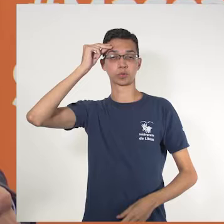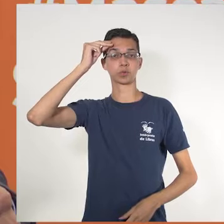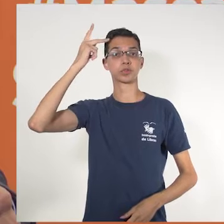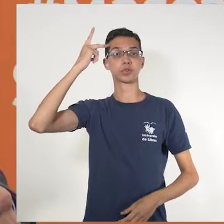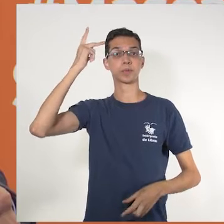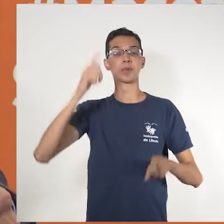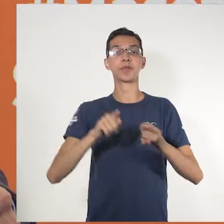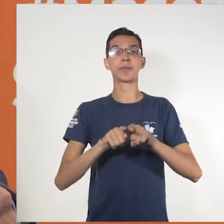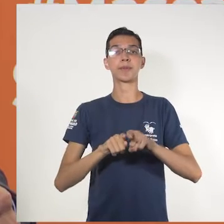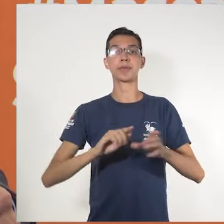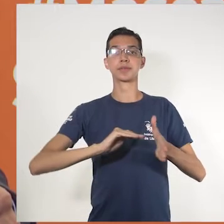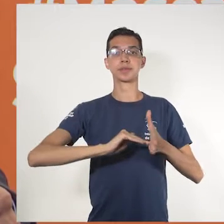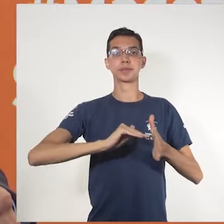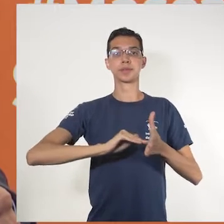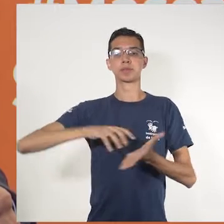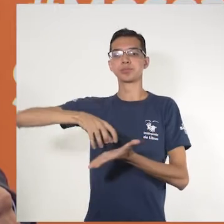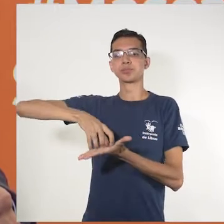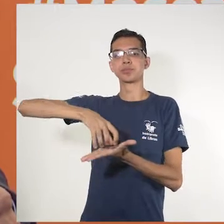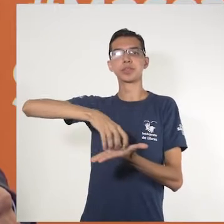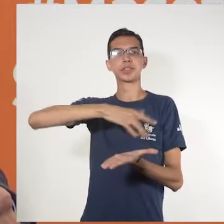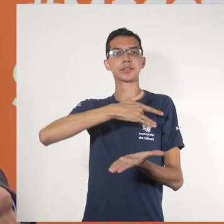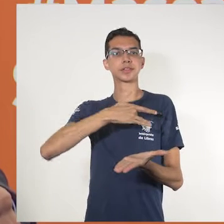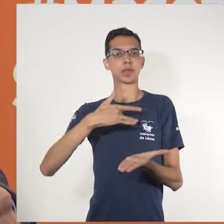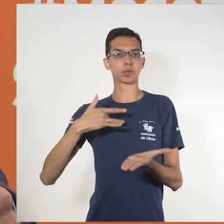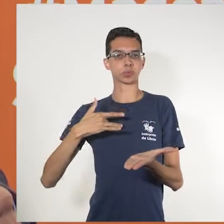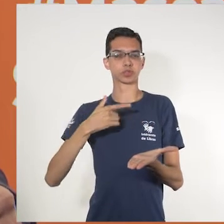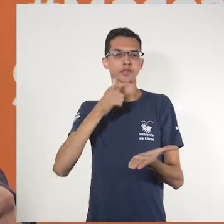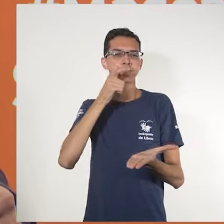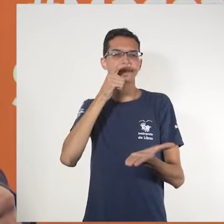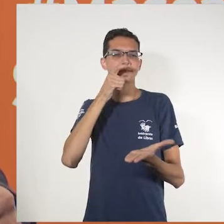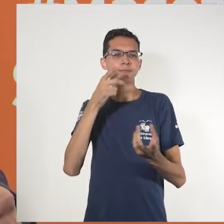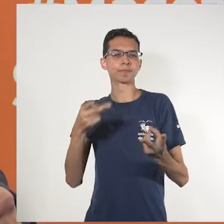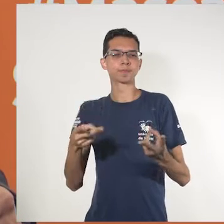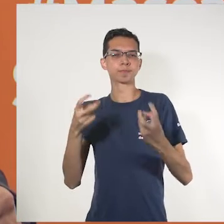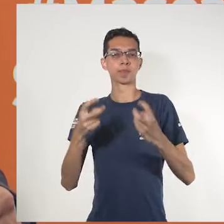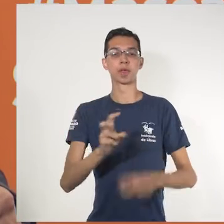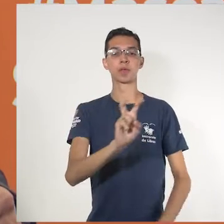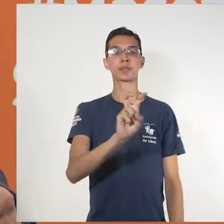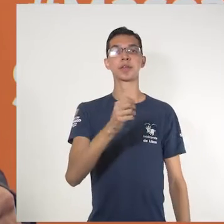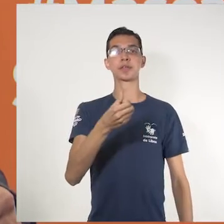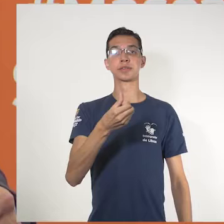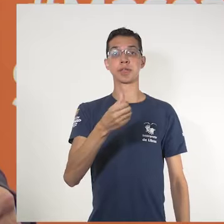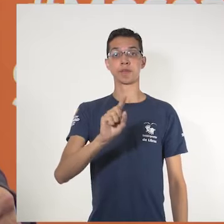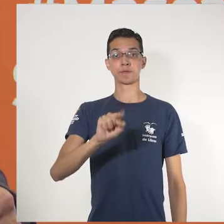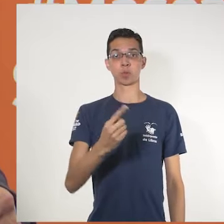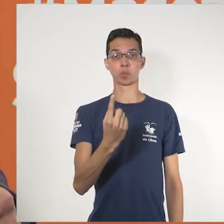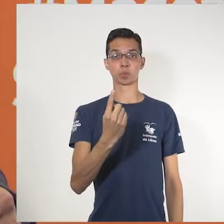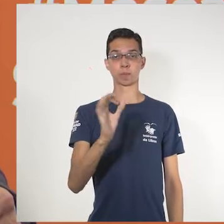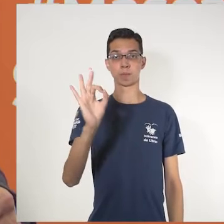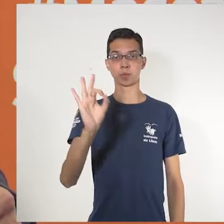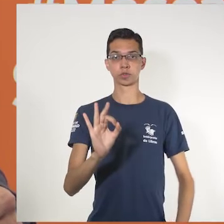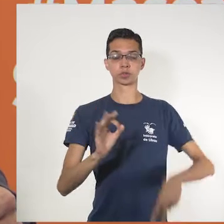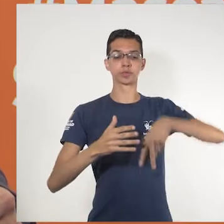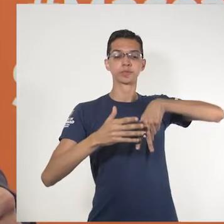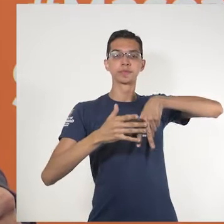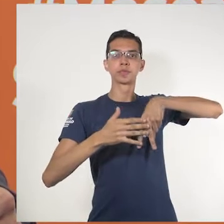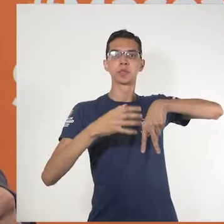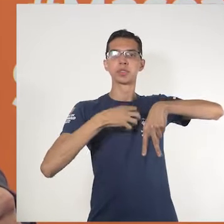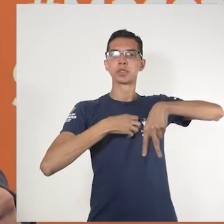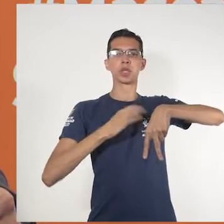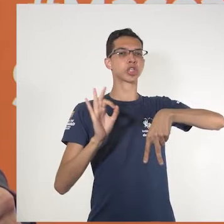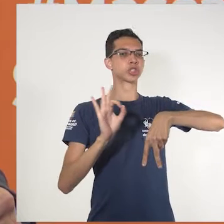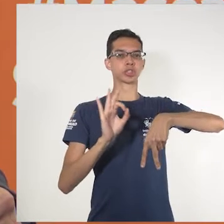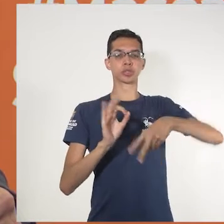foram observados que 56,1% são assintomáticos, são jovens